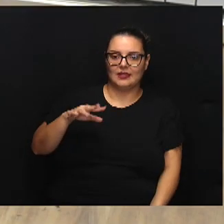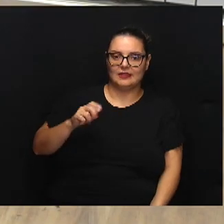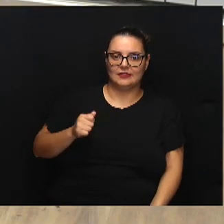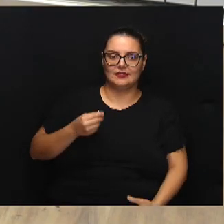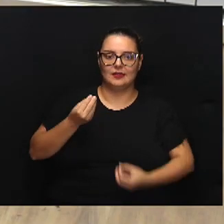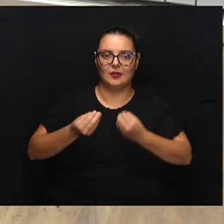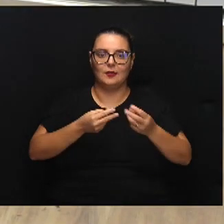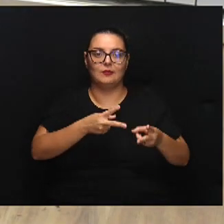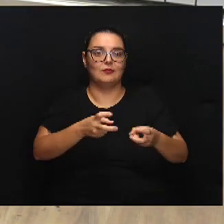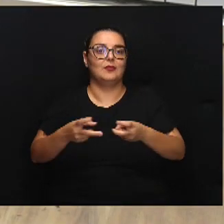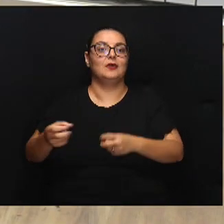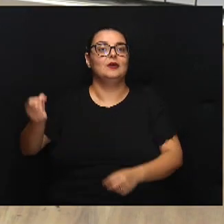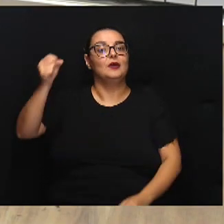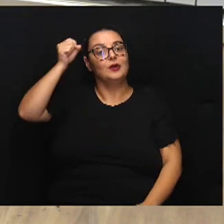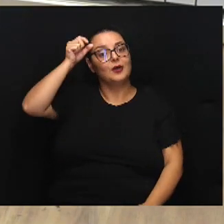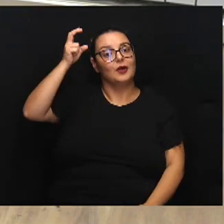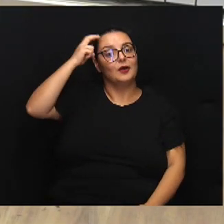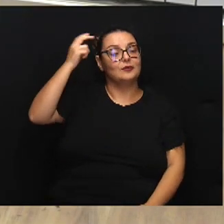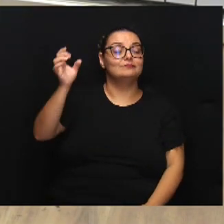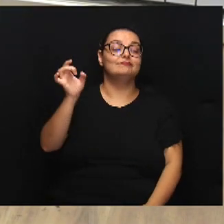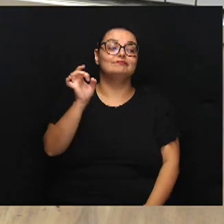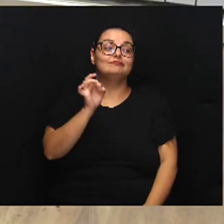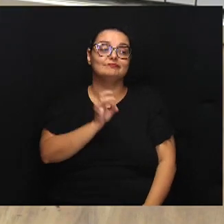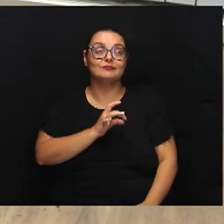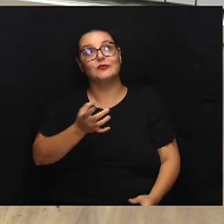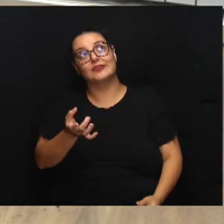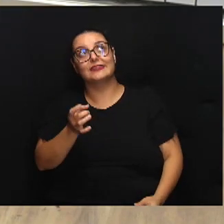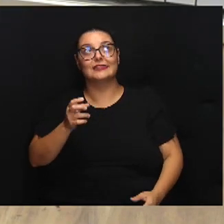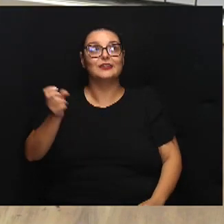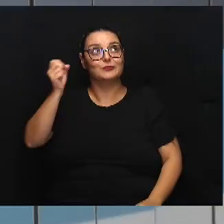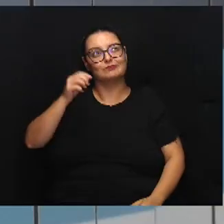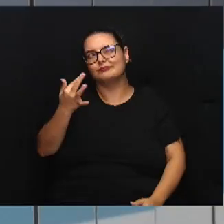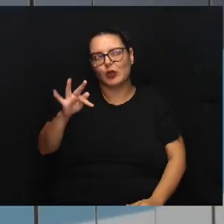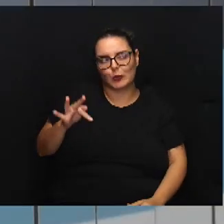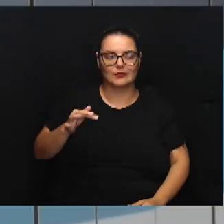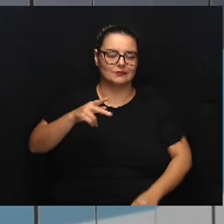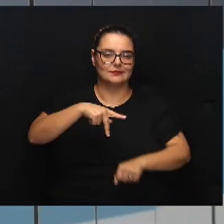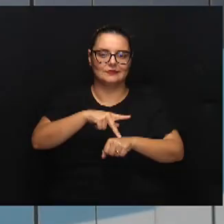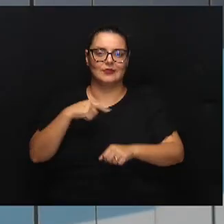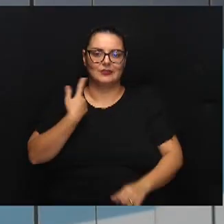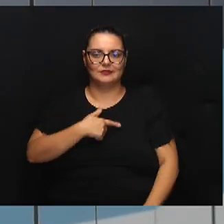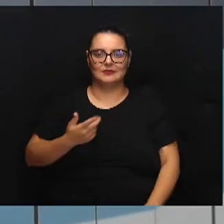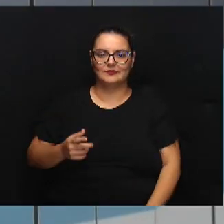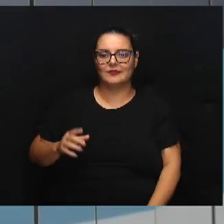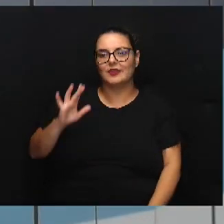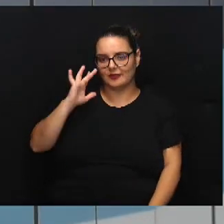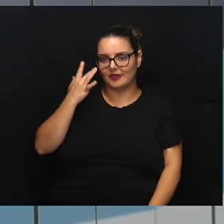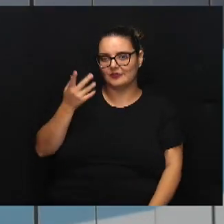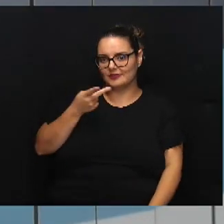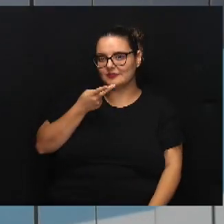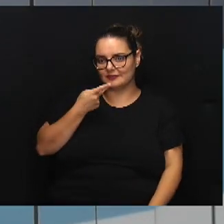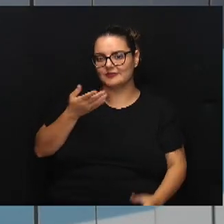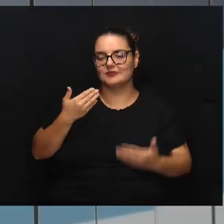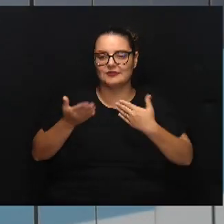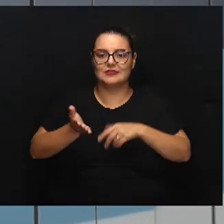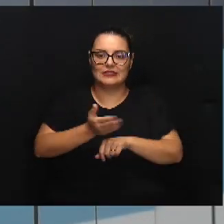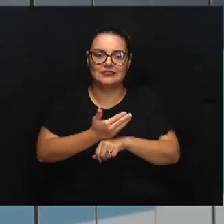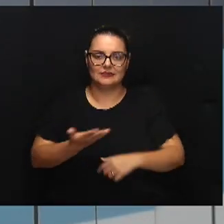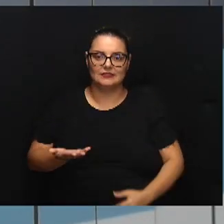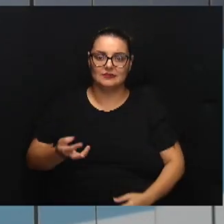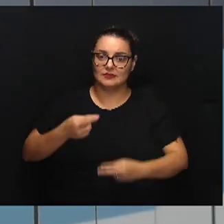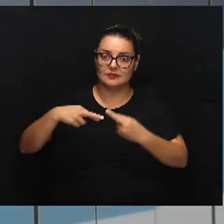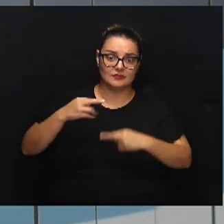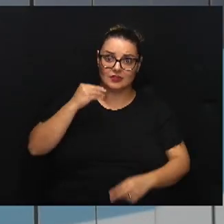enxerga essa cultura da dor que existe no nosso país? Acho que isso vem um pouco do que eu estava comentando, a questão